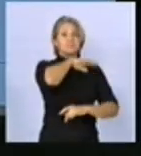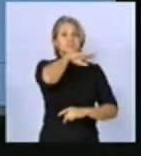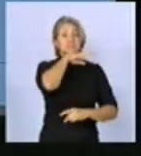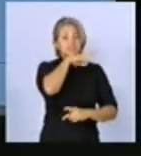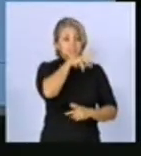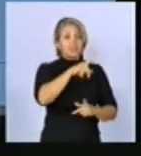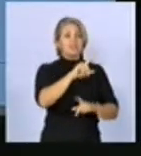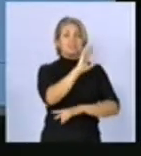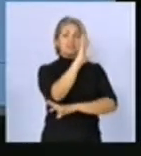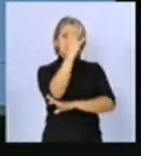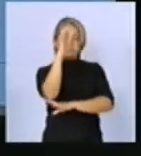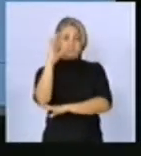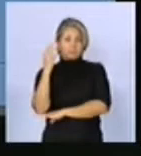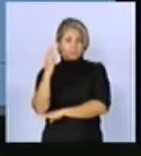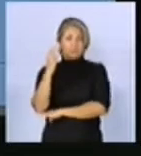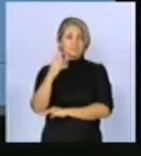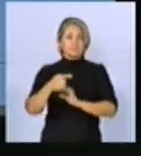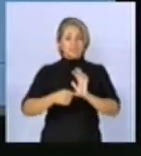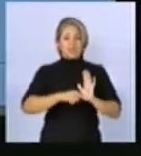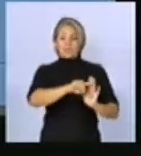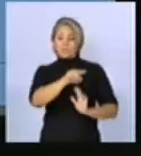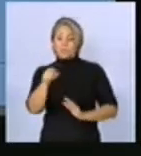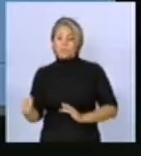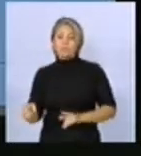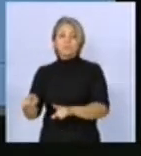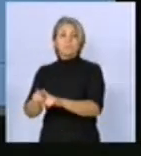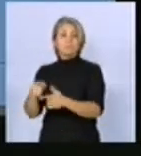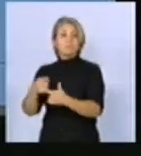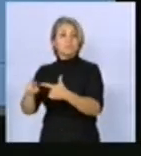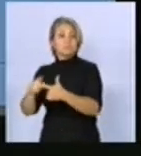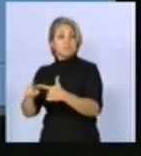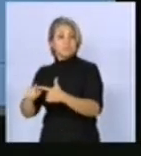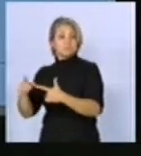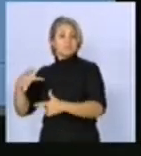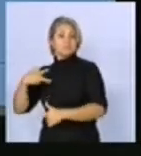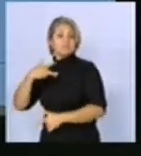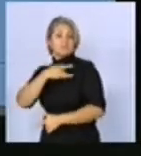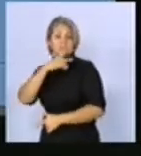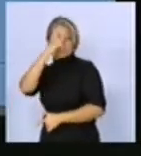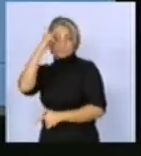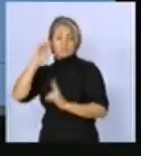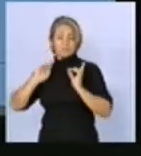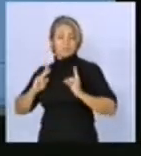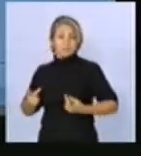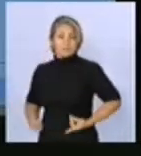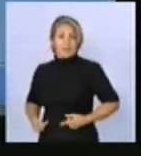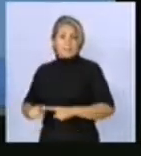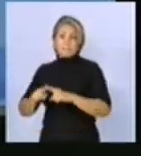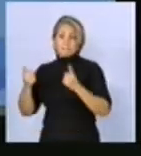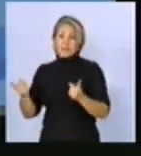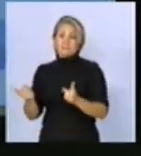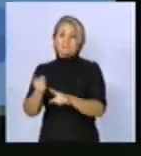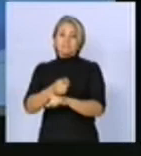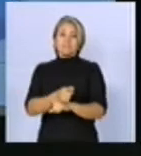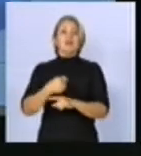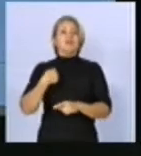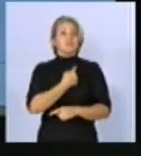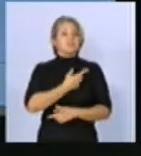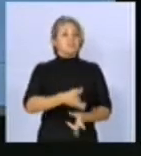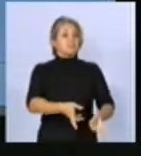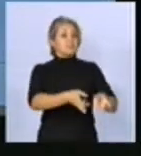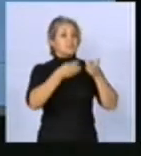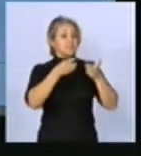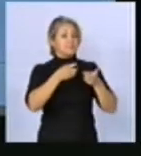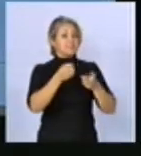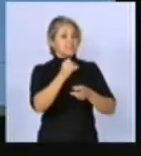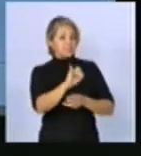de Barretos e os danos à saúde humana Mas por outro lado nós percebemos também que na